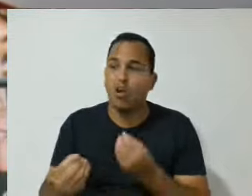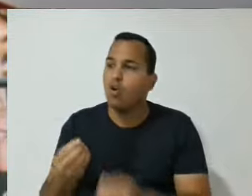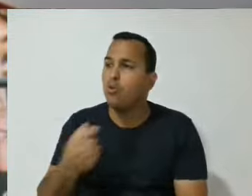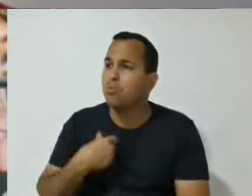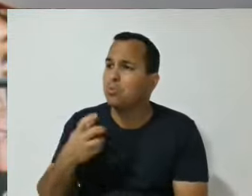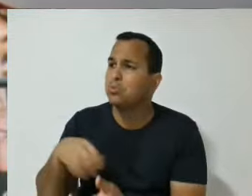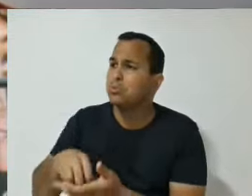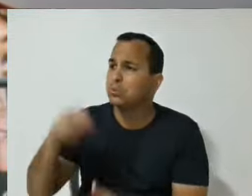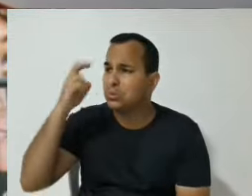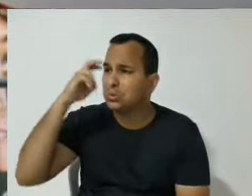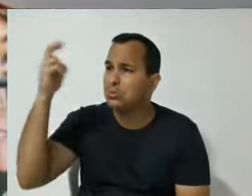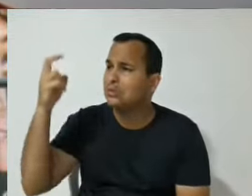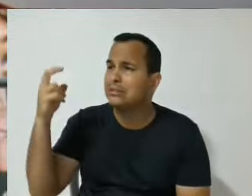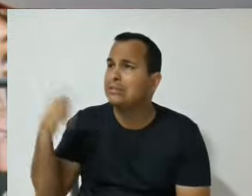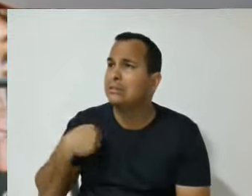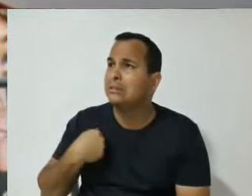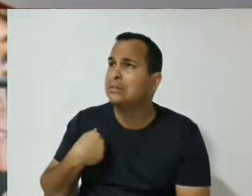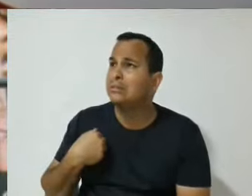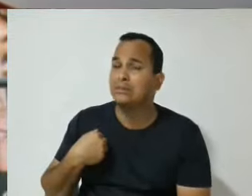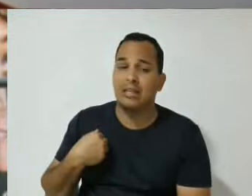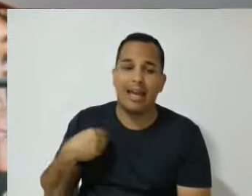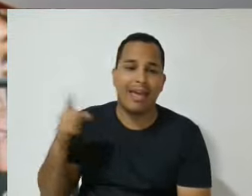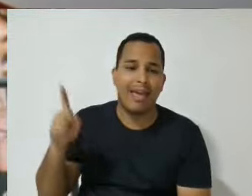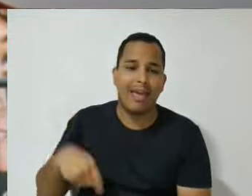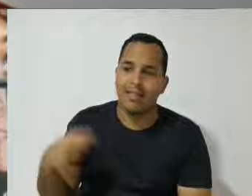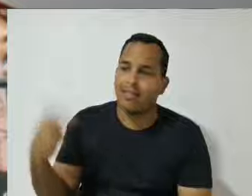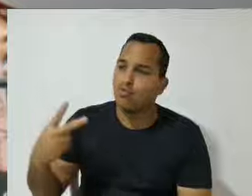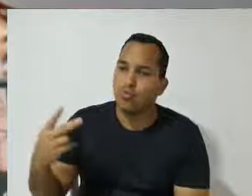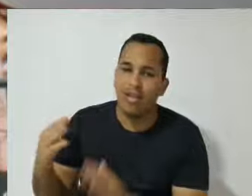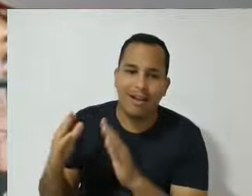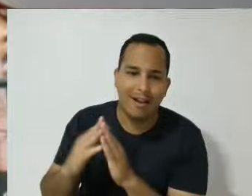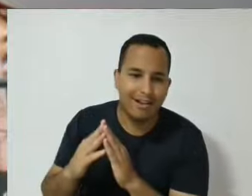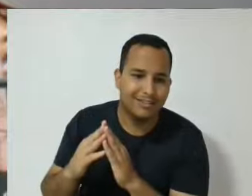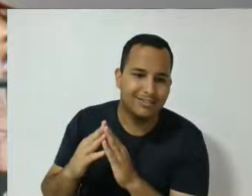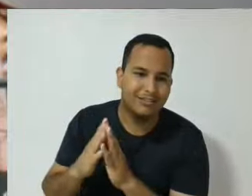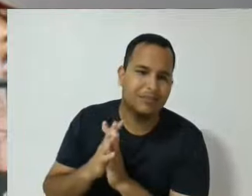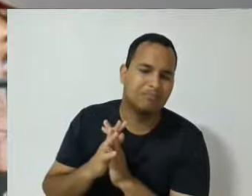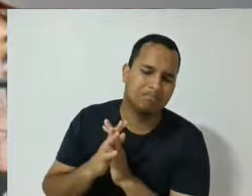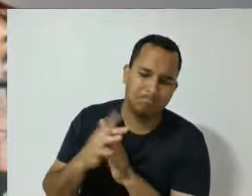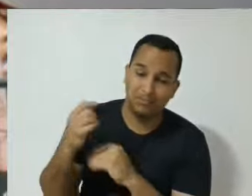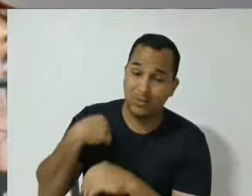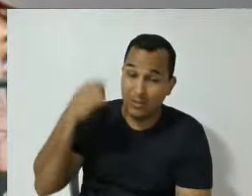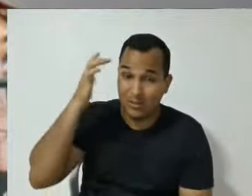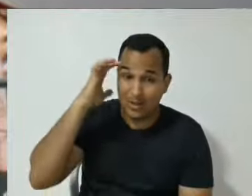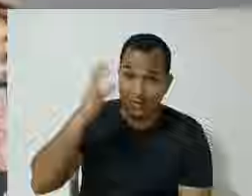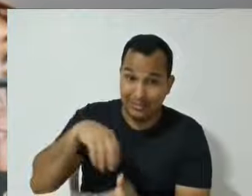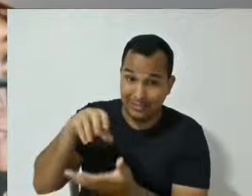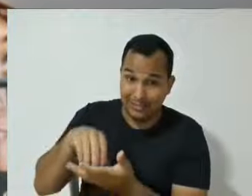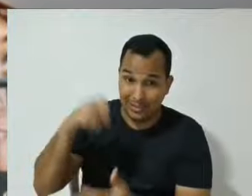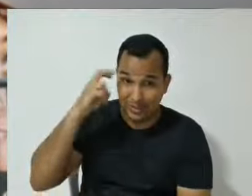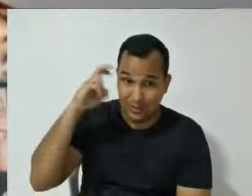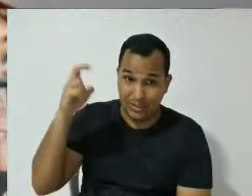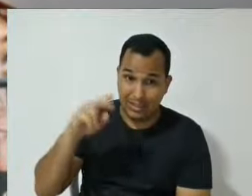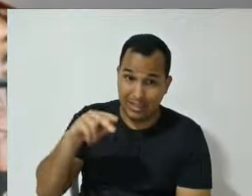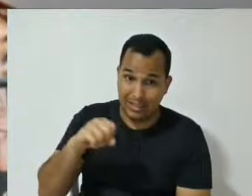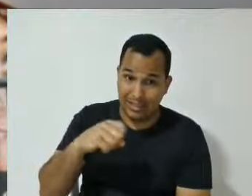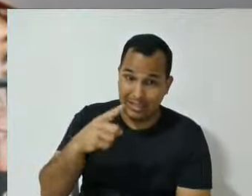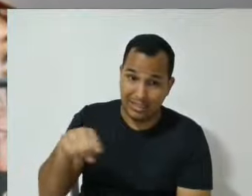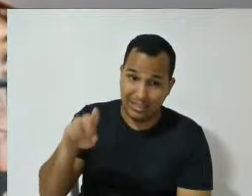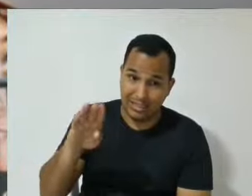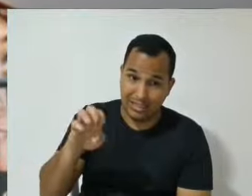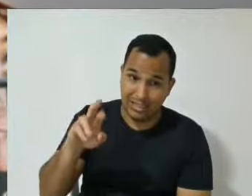Aqui é a nossa segunda casa. Então, assim, eu acho que o Centro Cultural São Bernardo, né? Muitos outros também